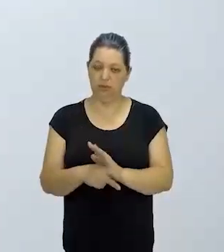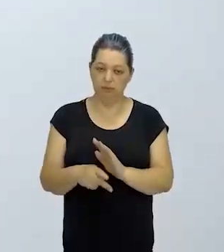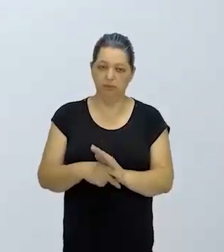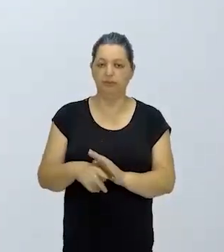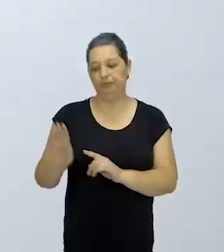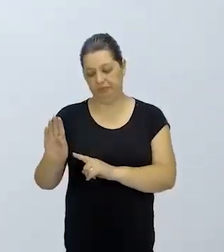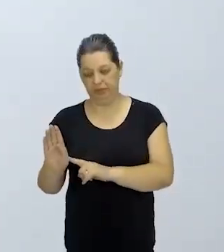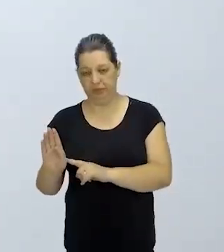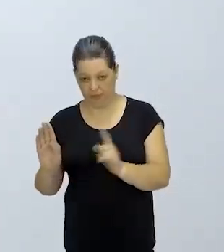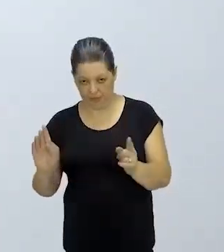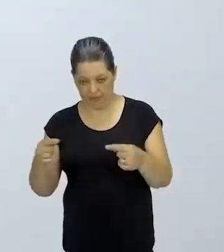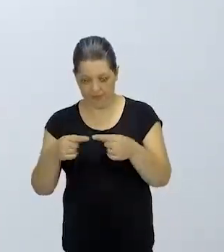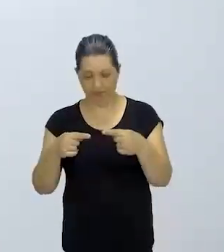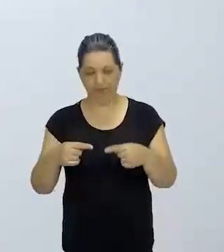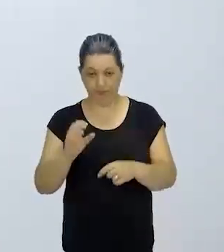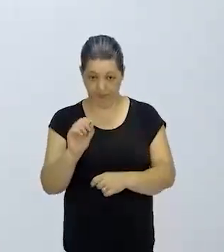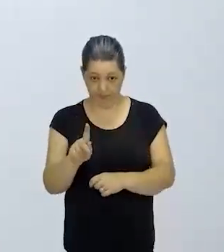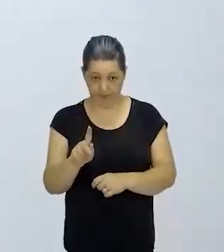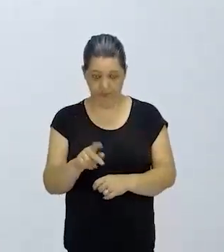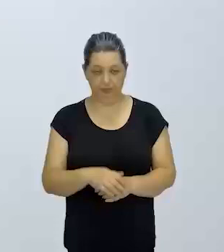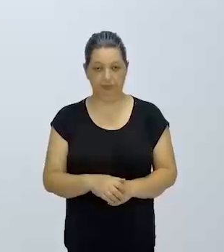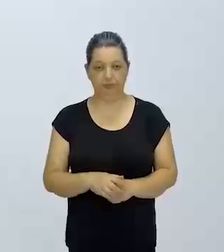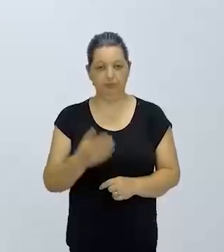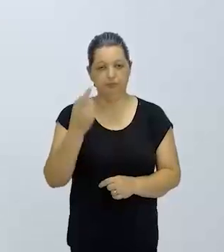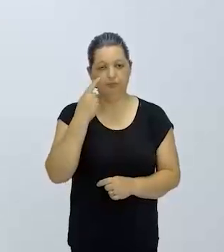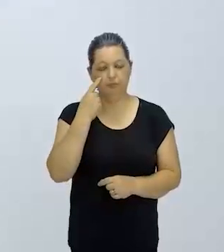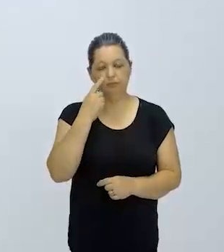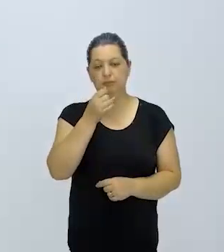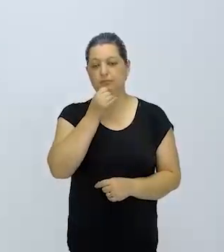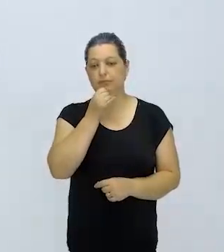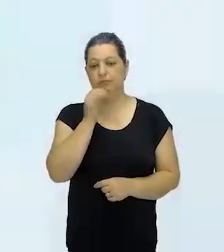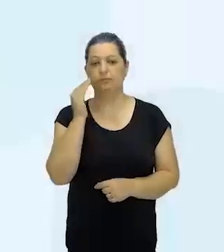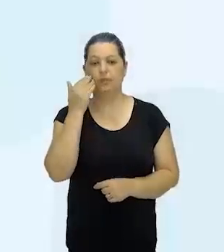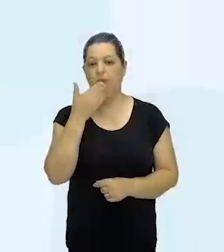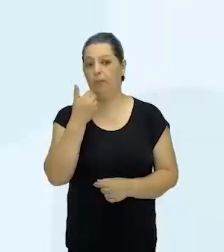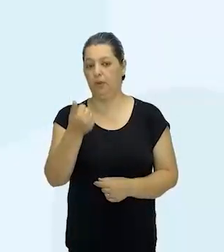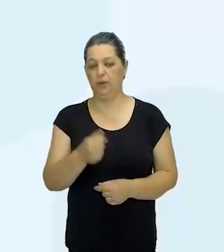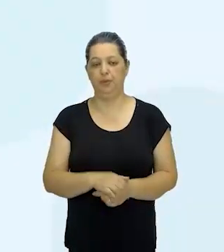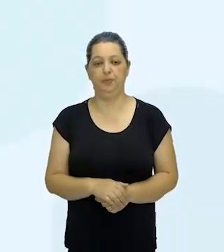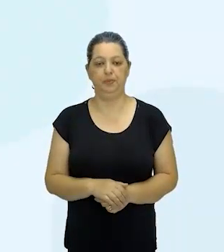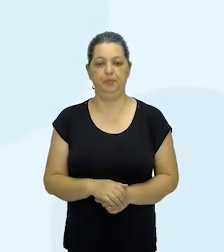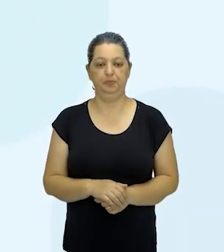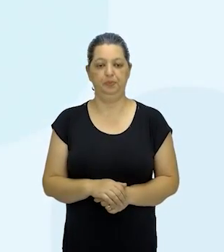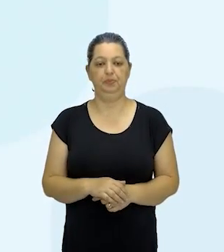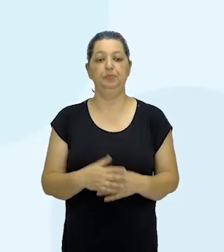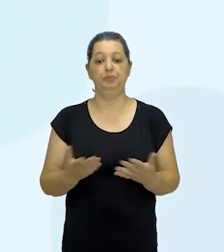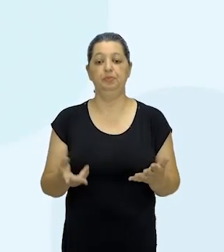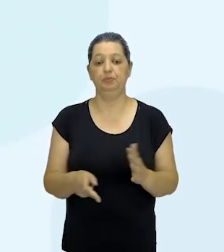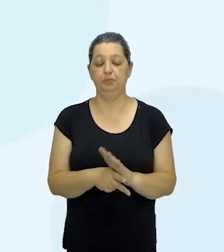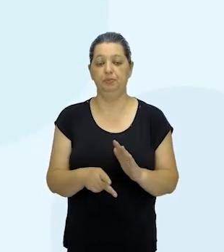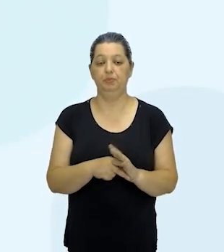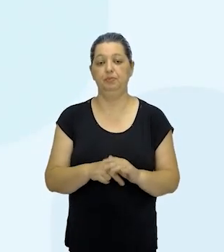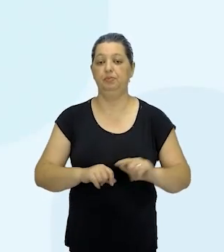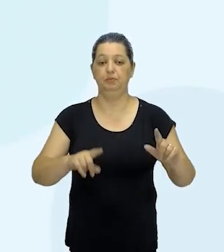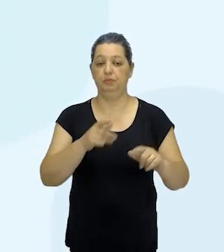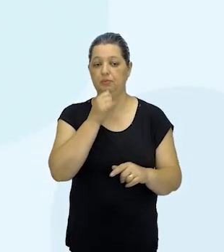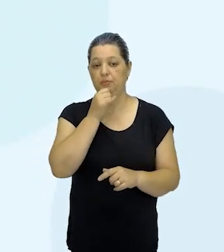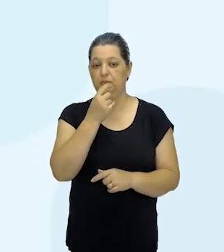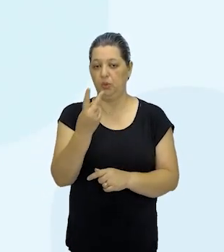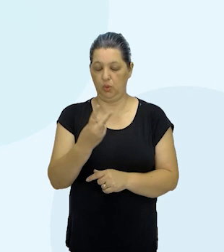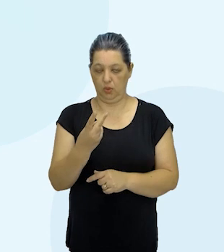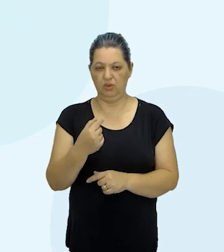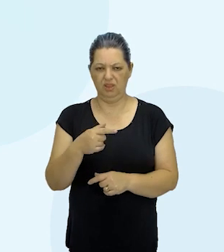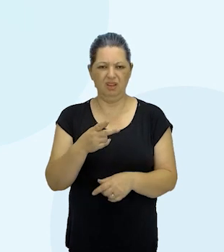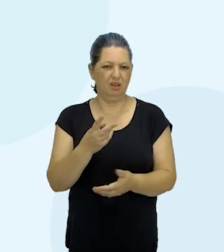essa ligação. Tudo bem? Então, vamos ver o nosso exemplo para poder entender melhor o conceito. Pode colocar para eles na tela. Exemplo 2. É o mesmo que eu fiz aquela